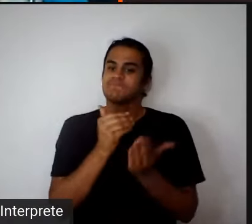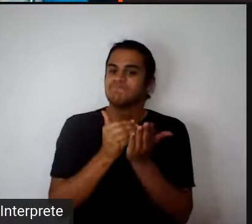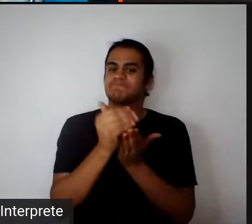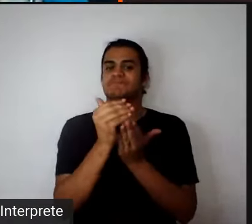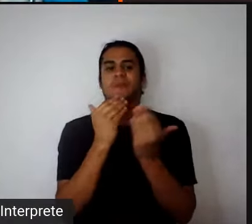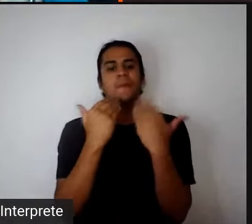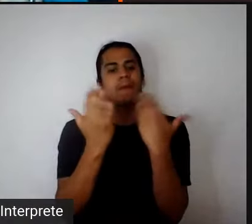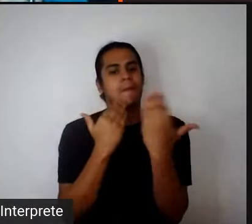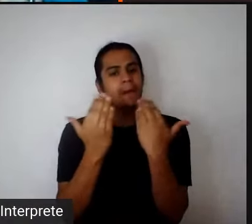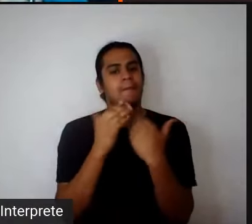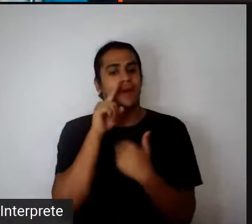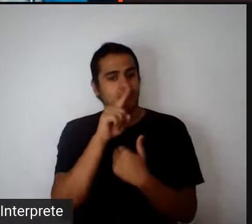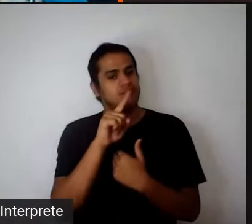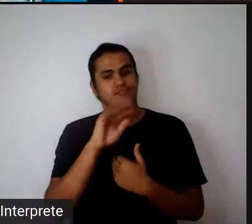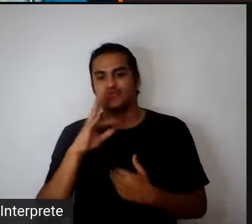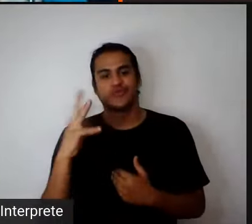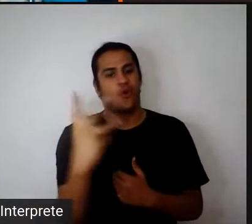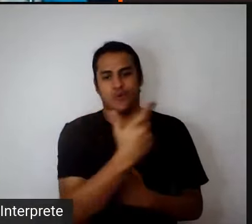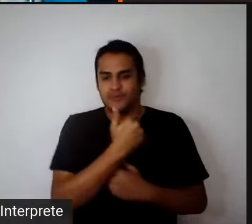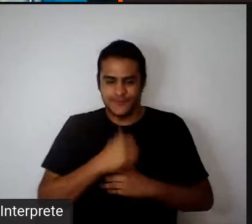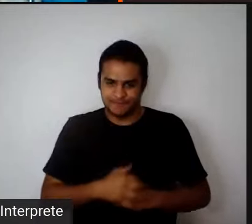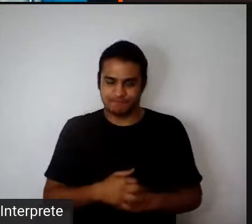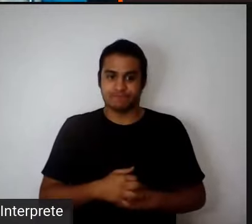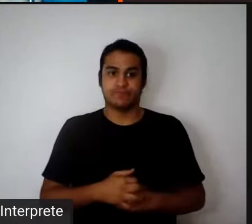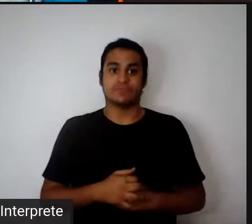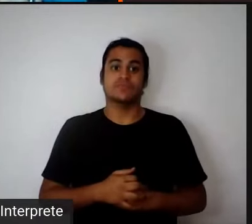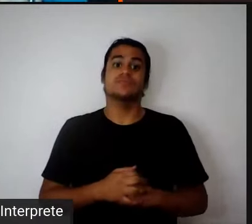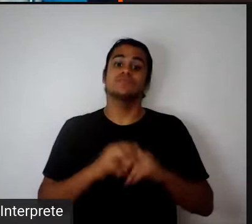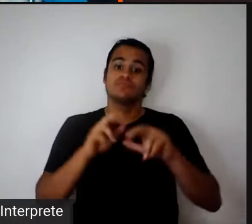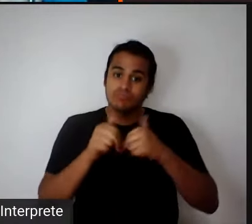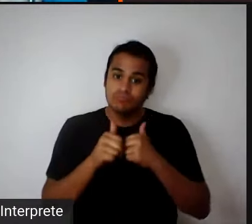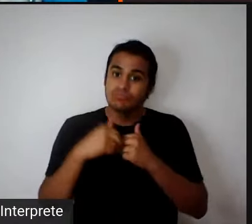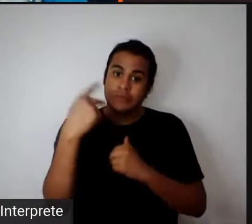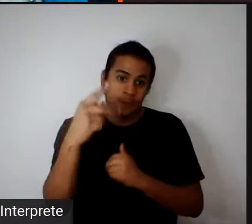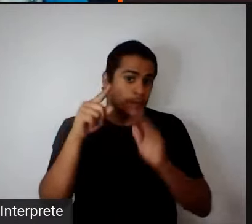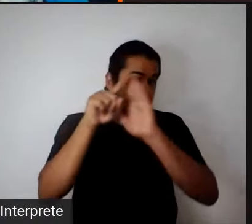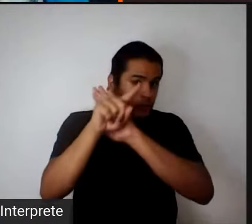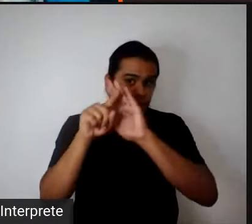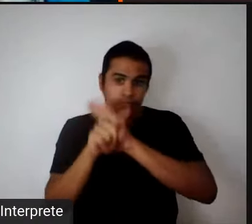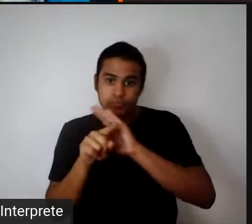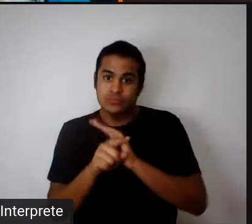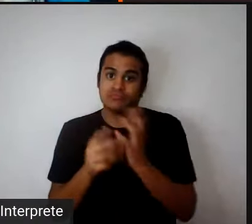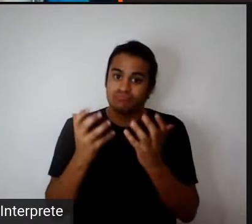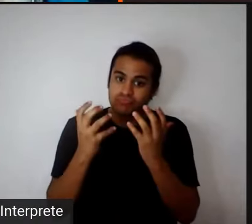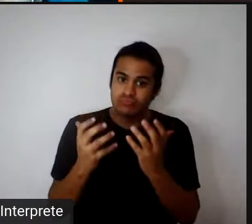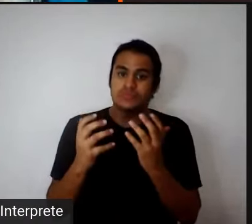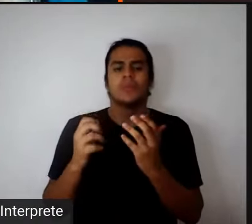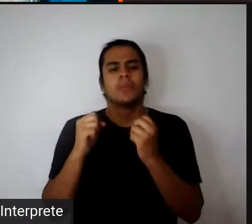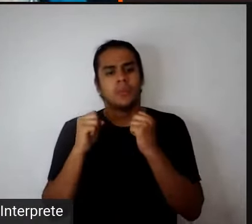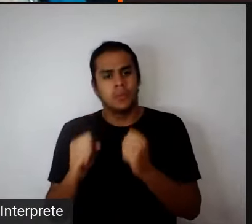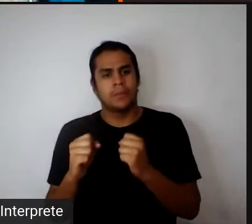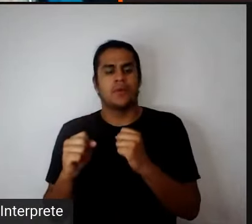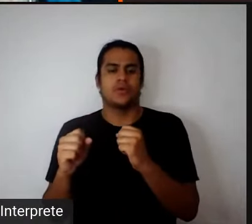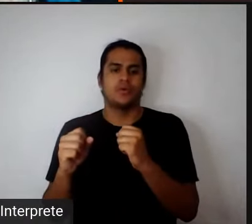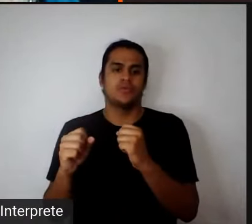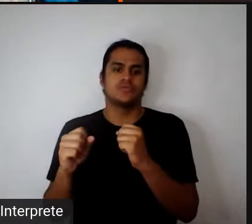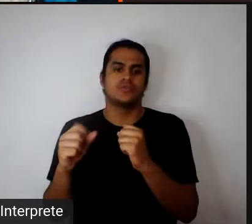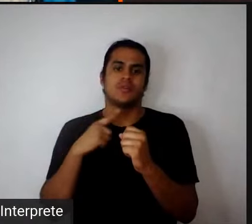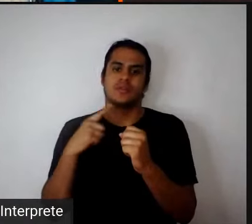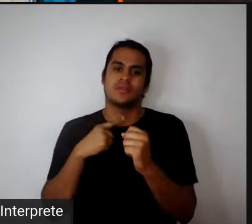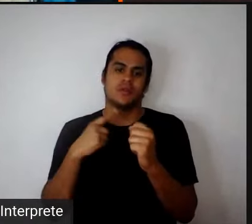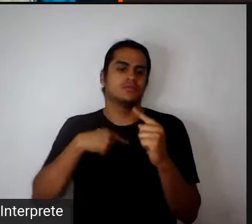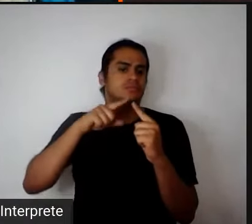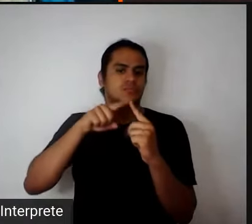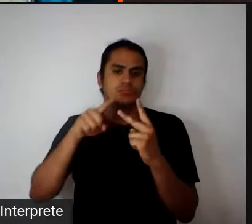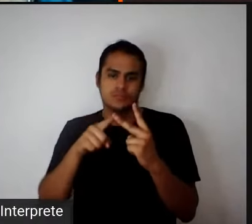todos vocês. Né. Então, as perguntas poderão ser encaminhadas, né, através dos dois canais,